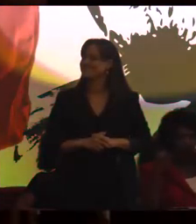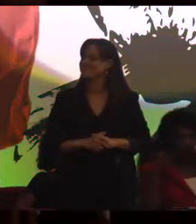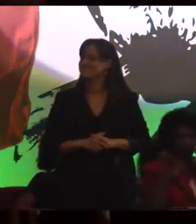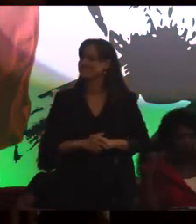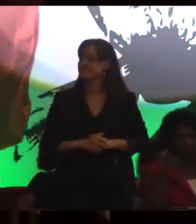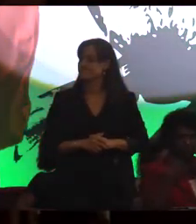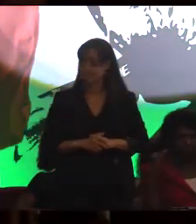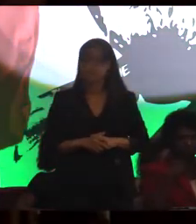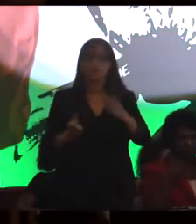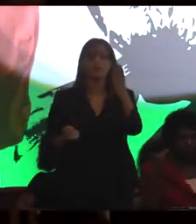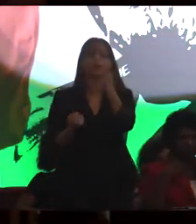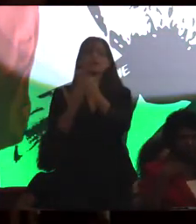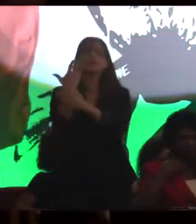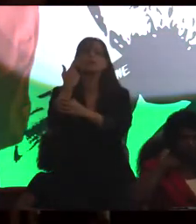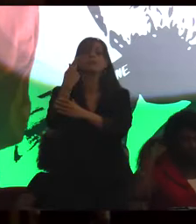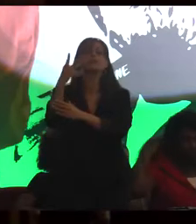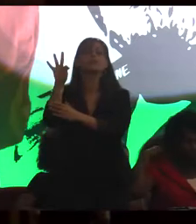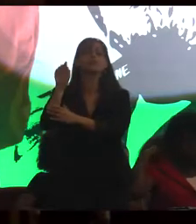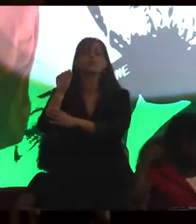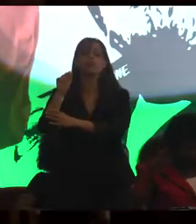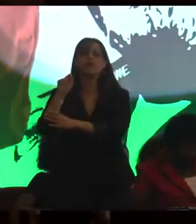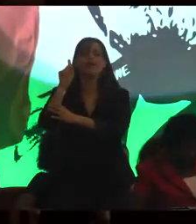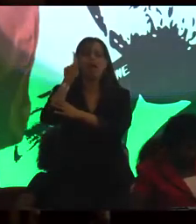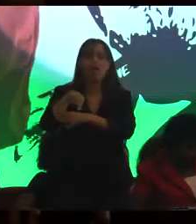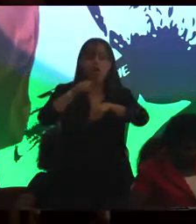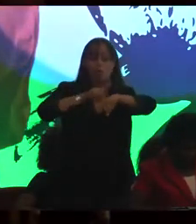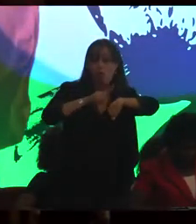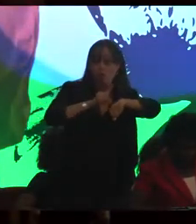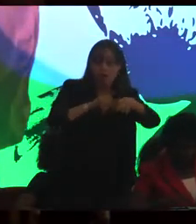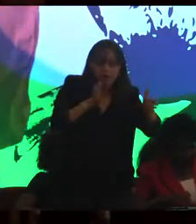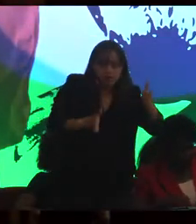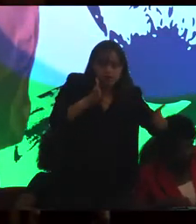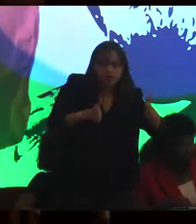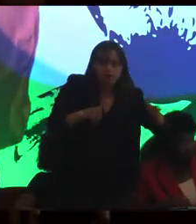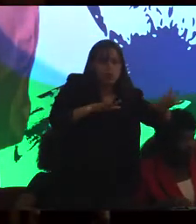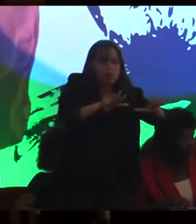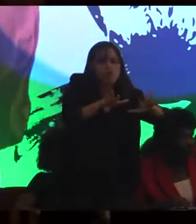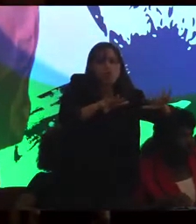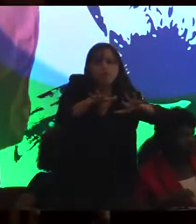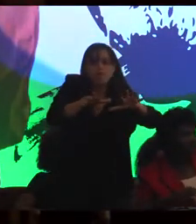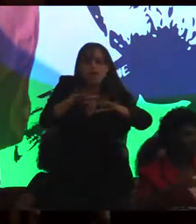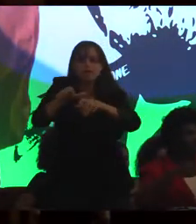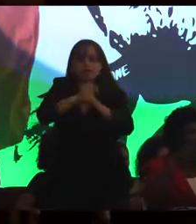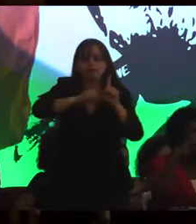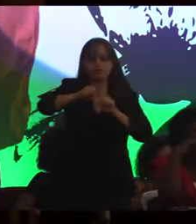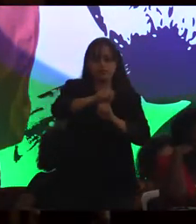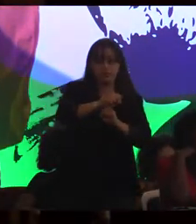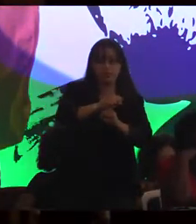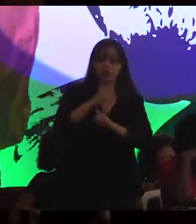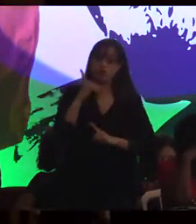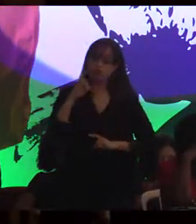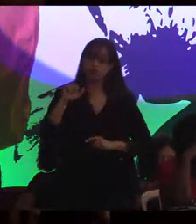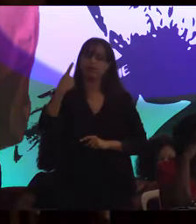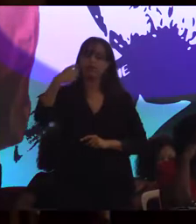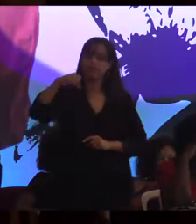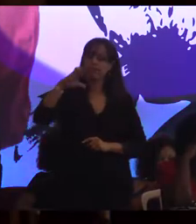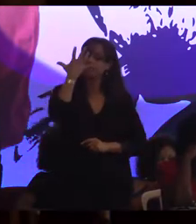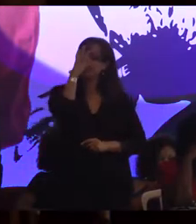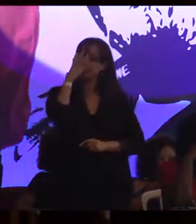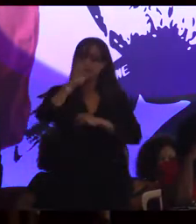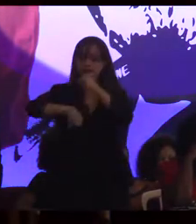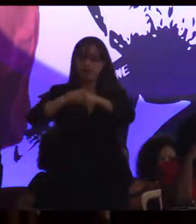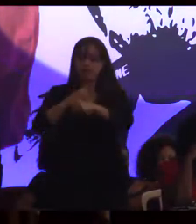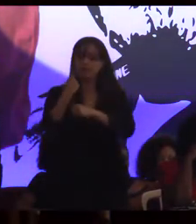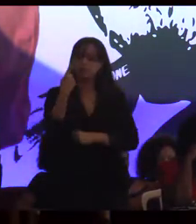O Partido dos Trabalhadores se dá nesse contexto de intensas mobilizações sociais, no dia 10 de fevereiro de